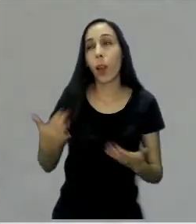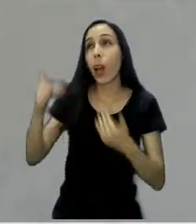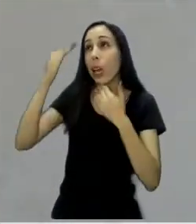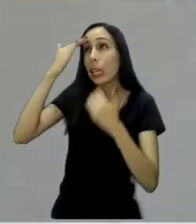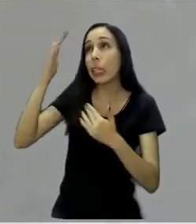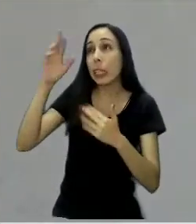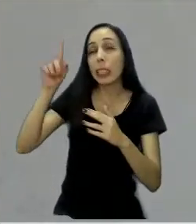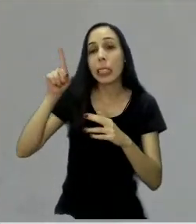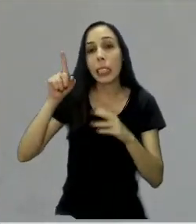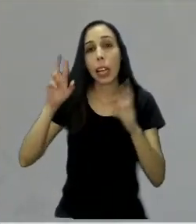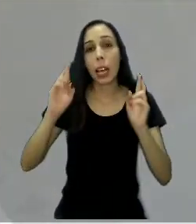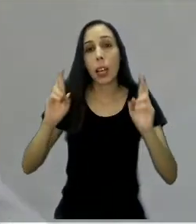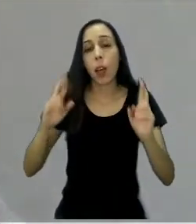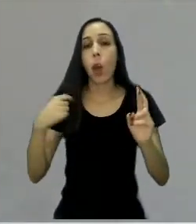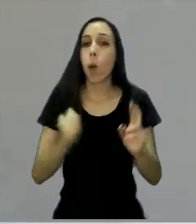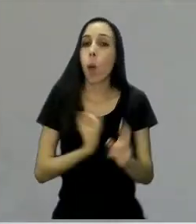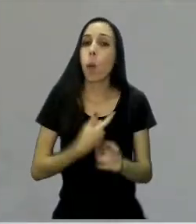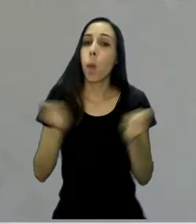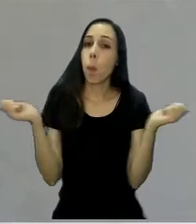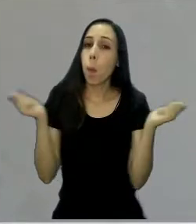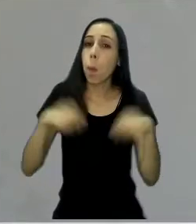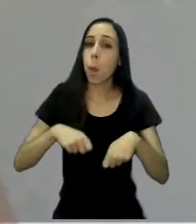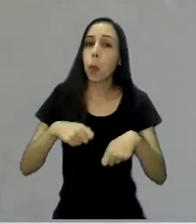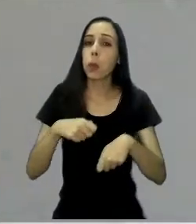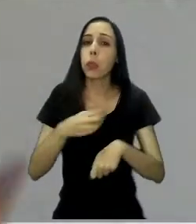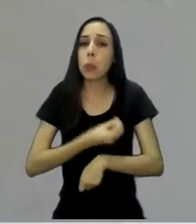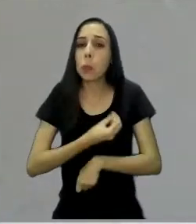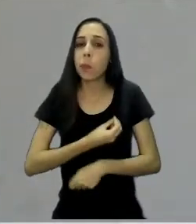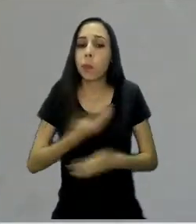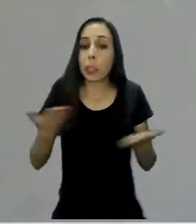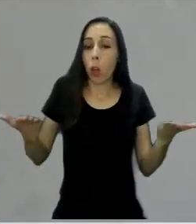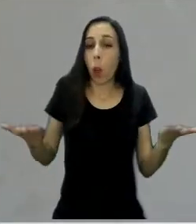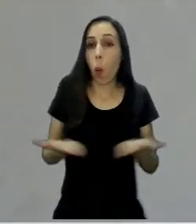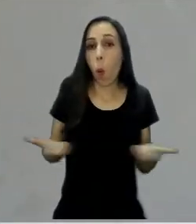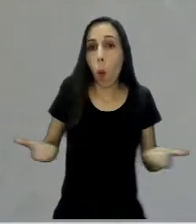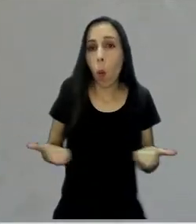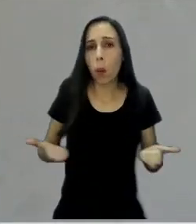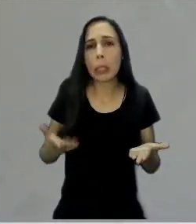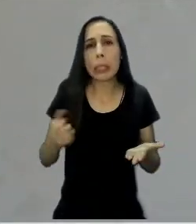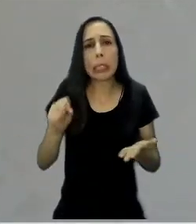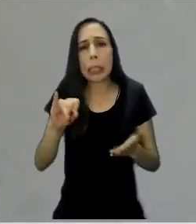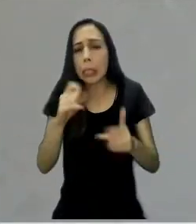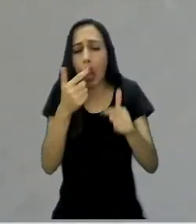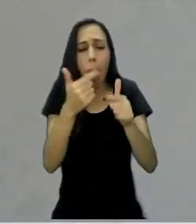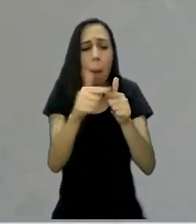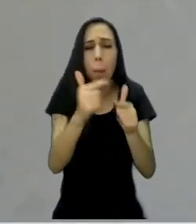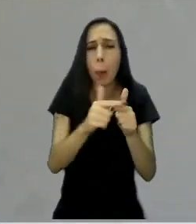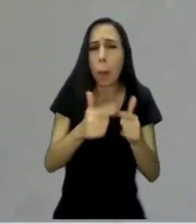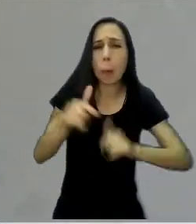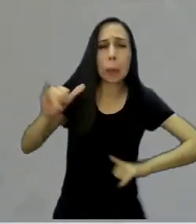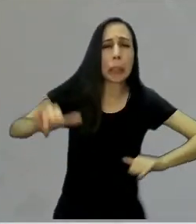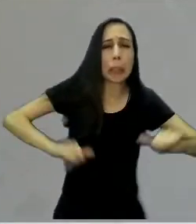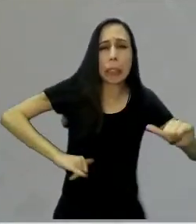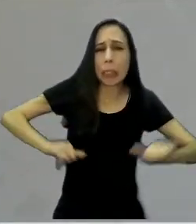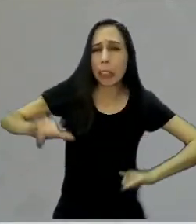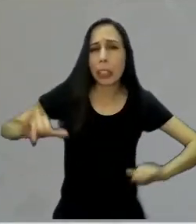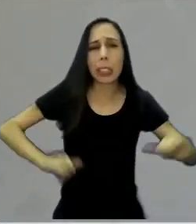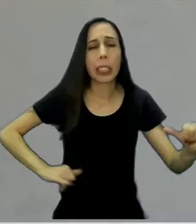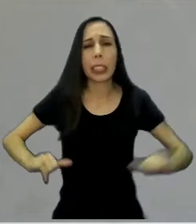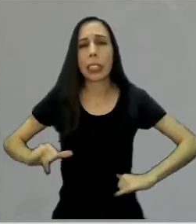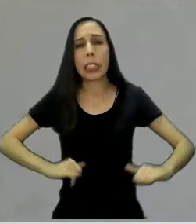Graças a ela, graças a essa esperança, nós podemos enfrentar a nossa vida, o presente, ainda que difícil, ainda